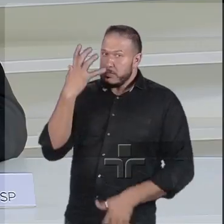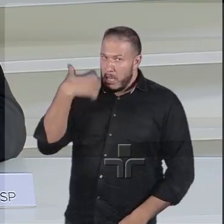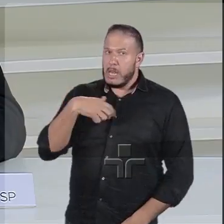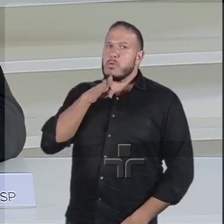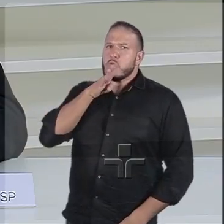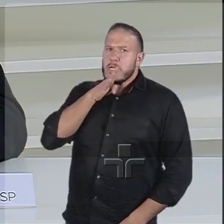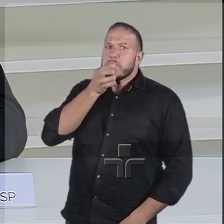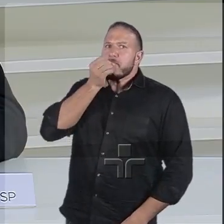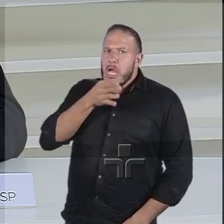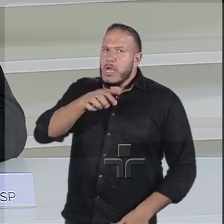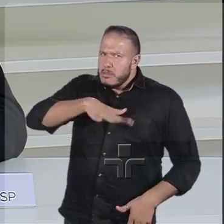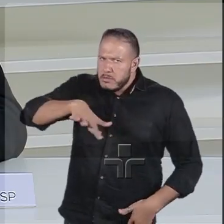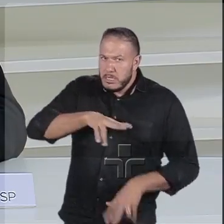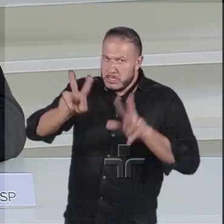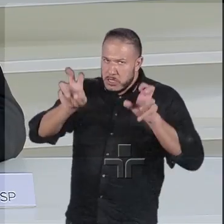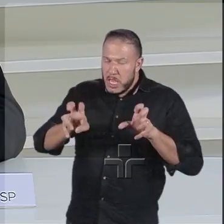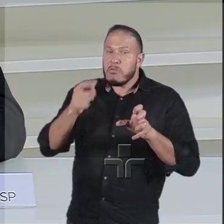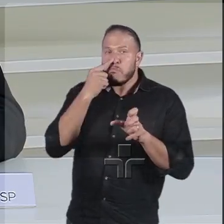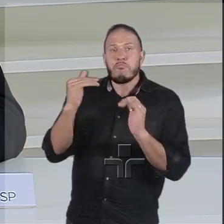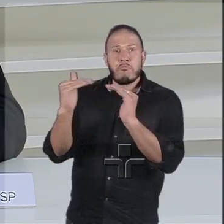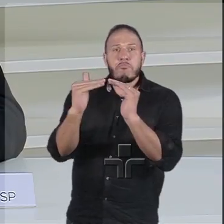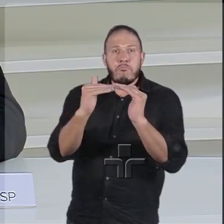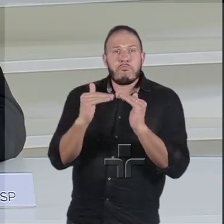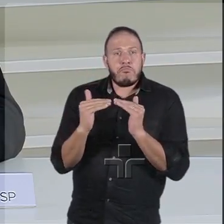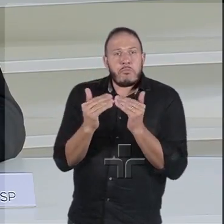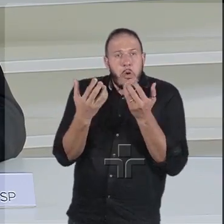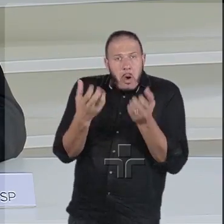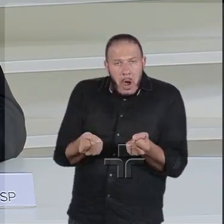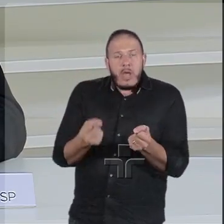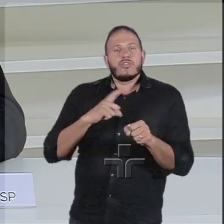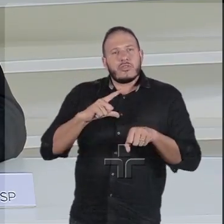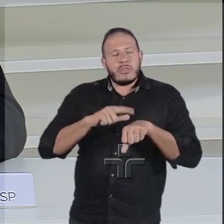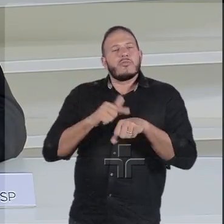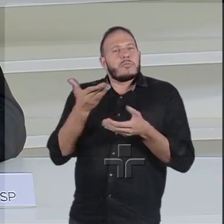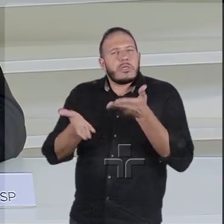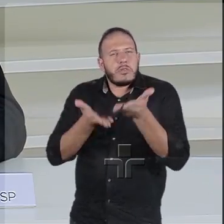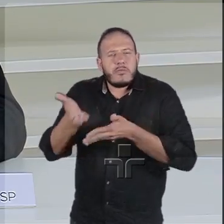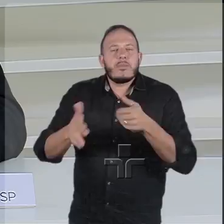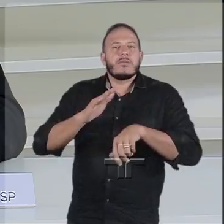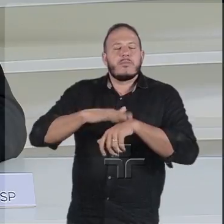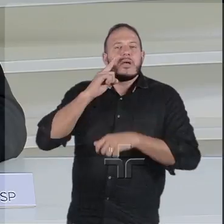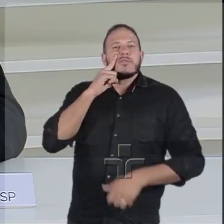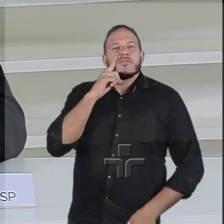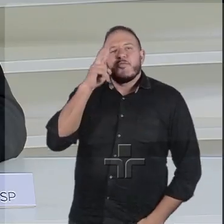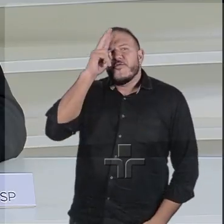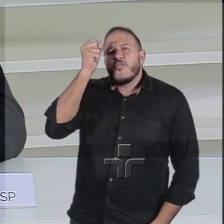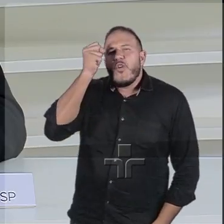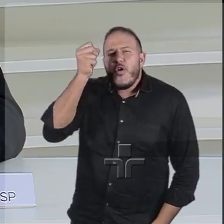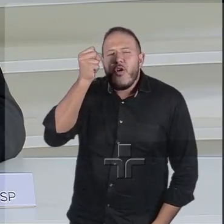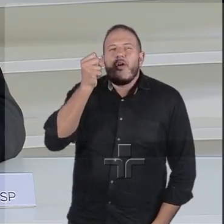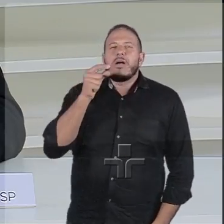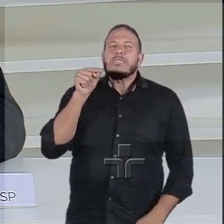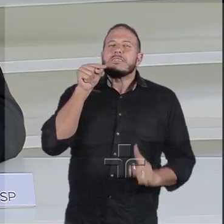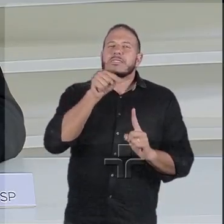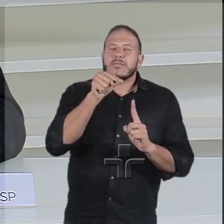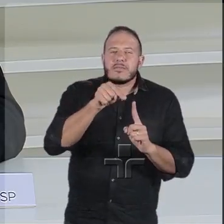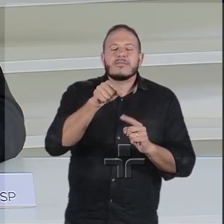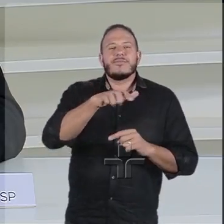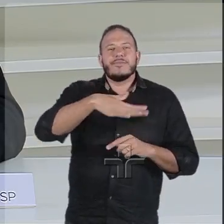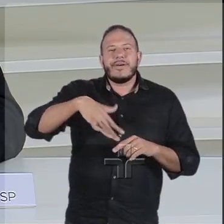previdência estão de acordo, que tinha que ter um tratamento mais forte em relação ao